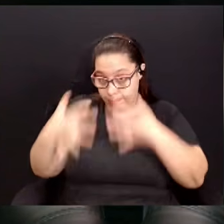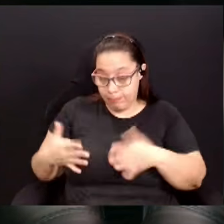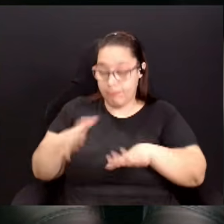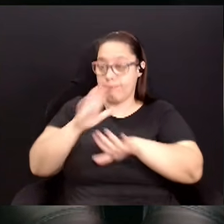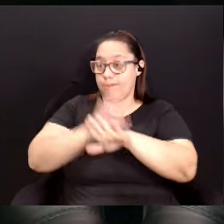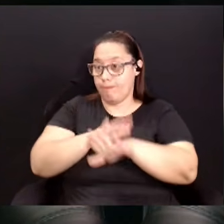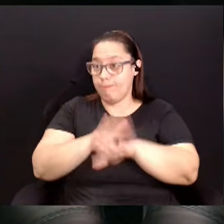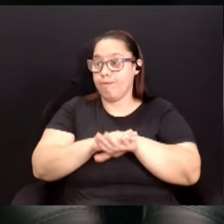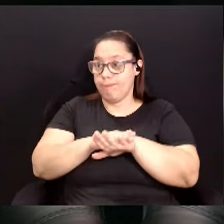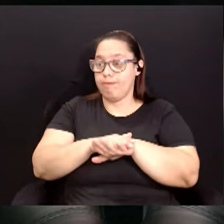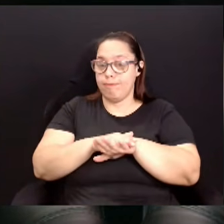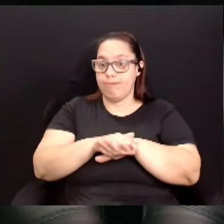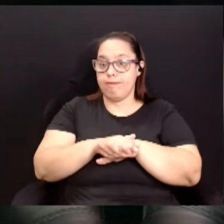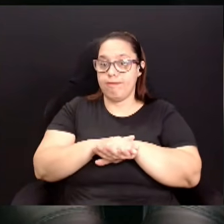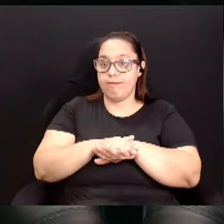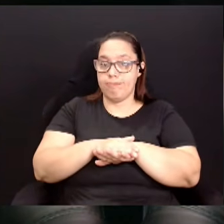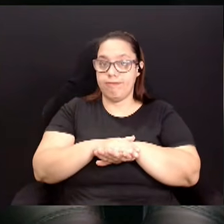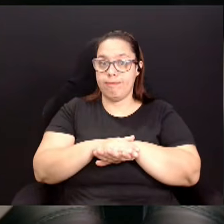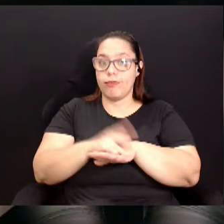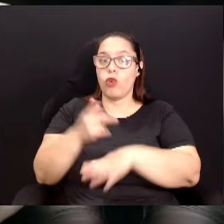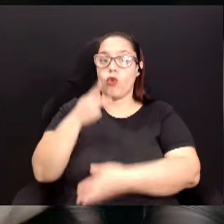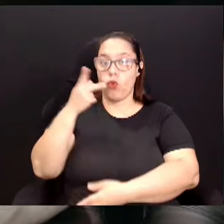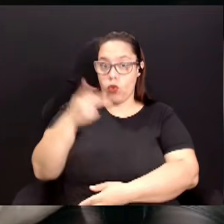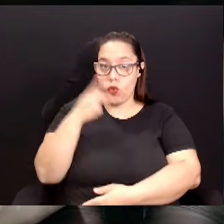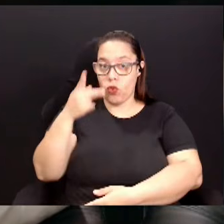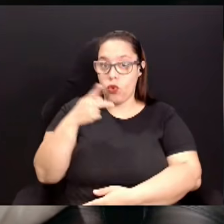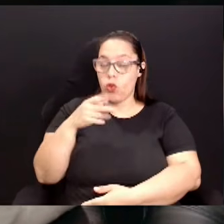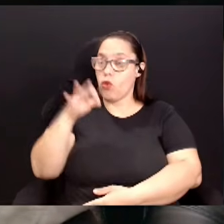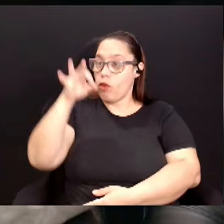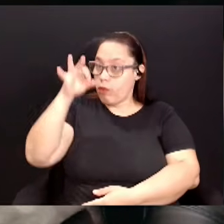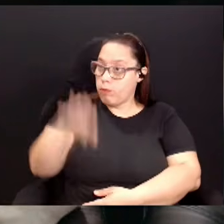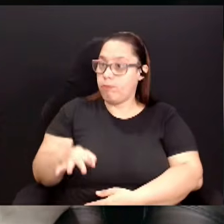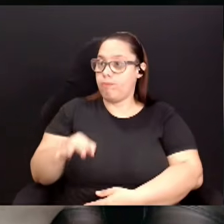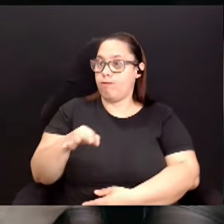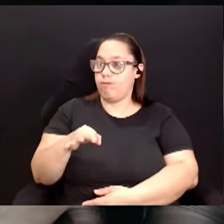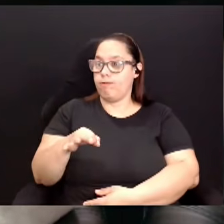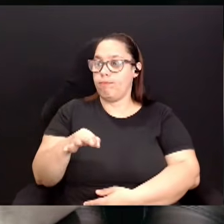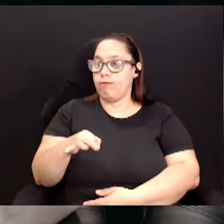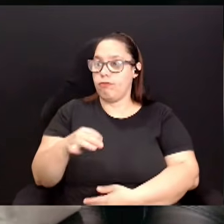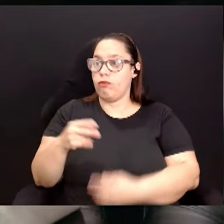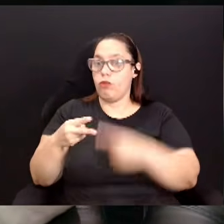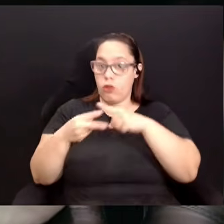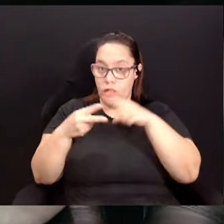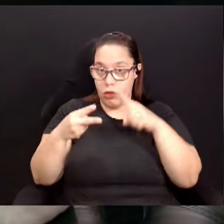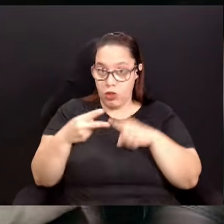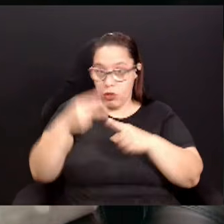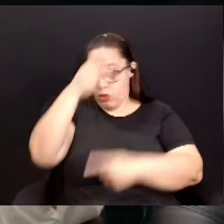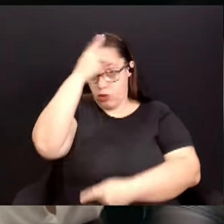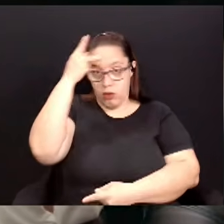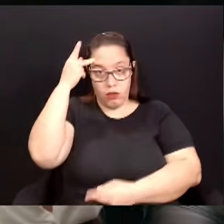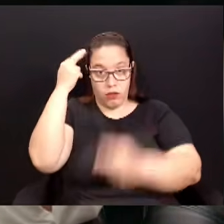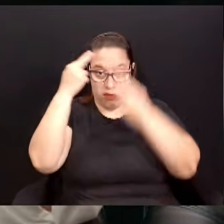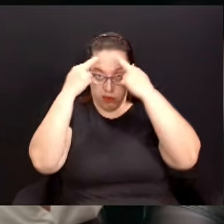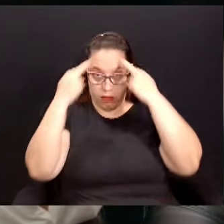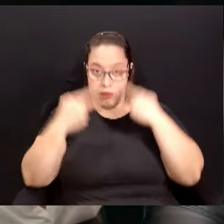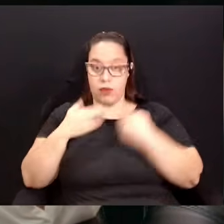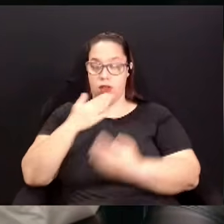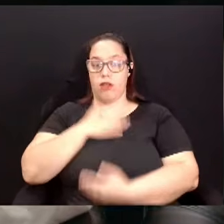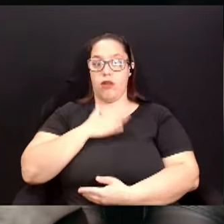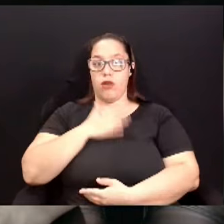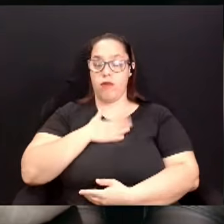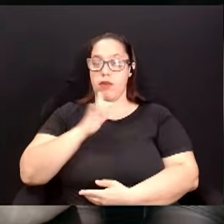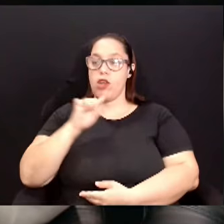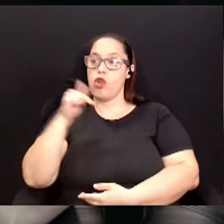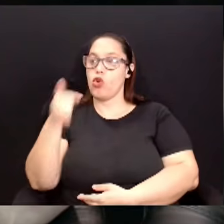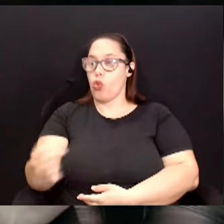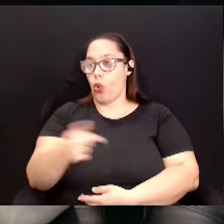assim, ó, quando eu falo de uma forma assertiva, eu tenho duas pessoas para respeitar, a mim e ao outro. Então eu